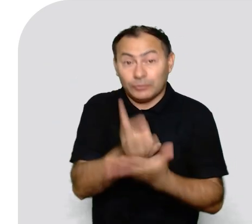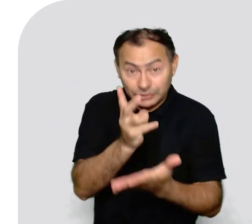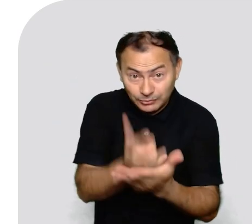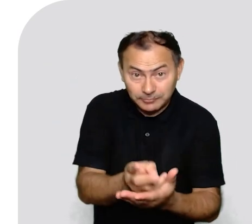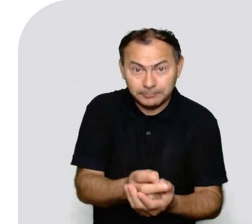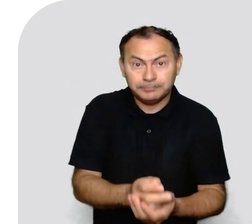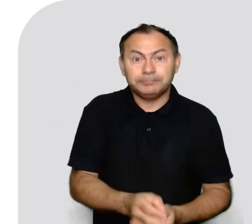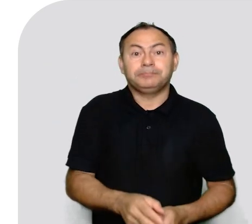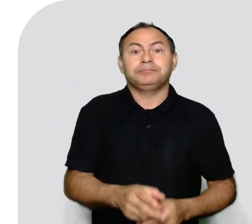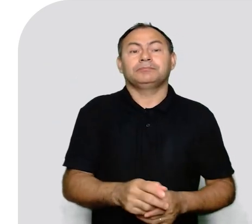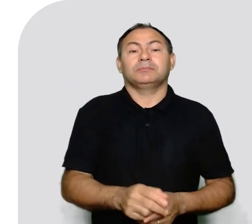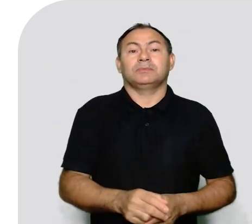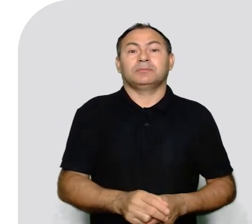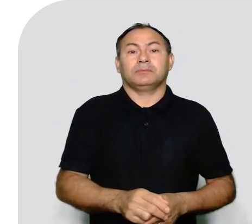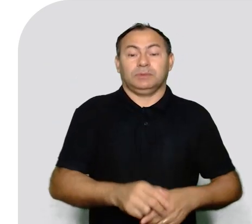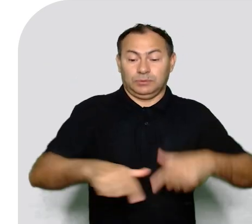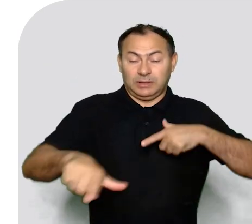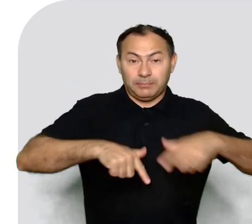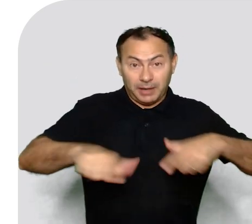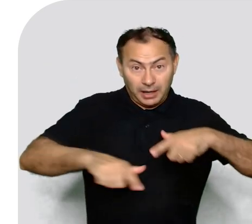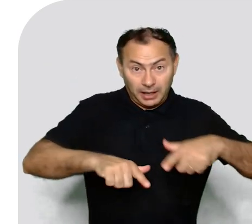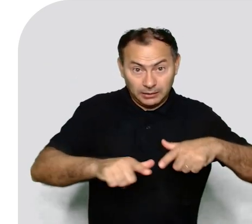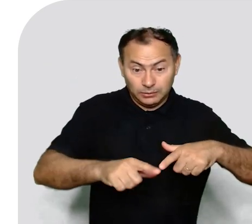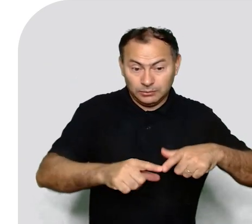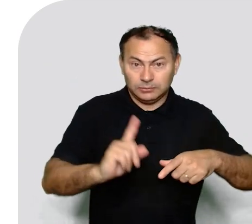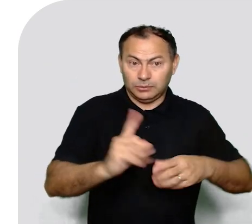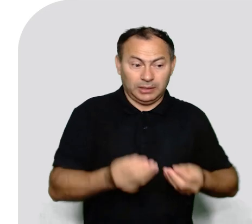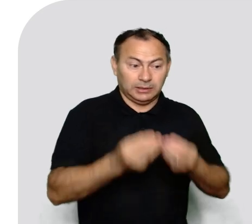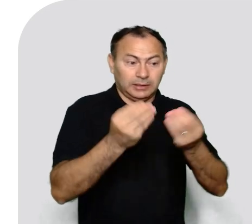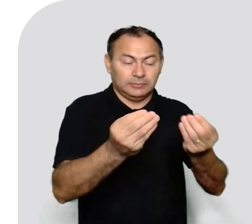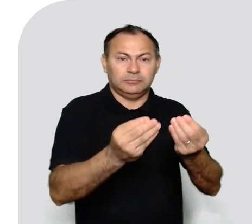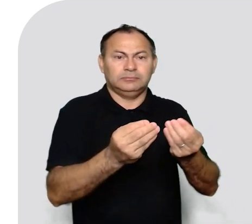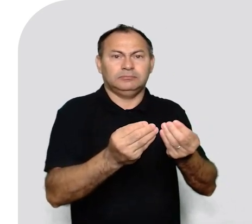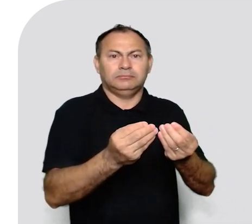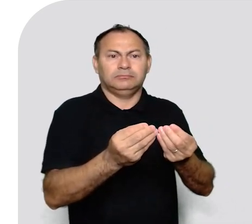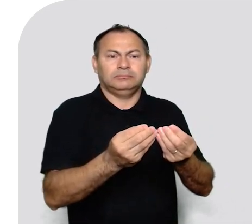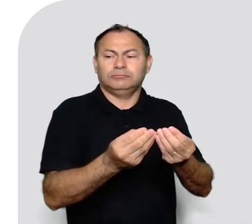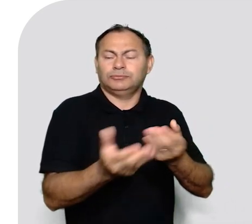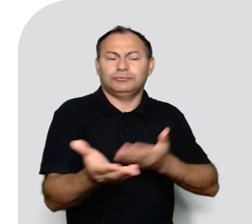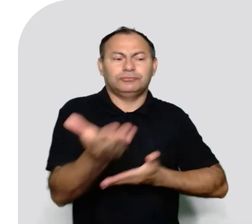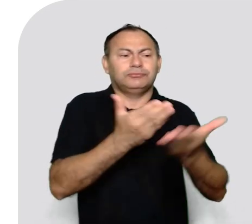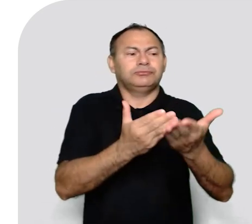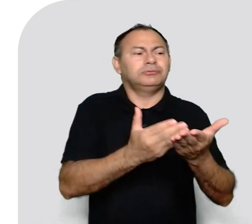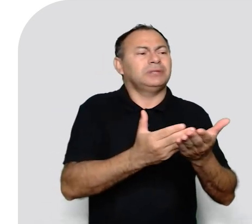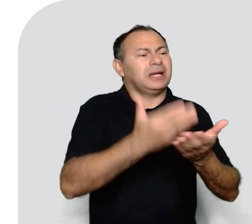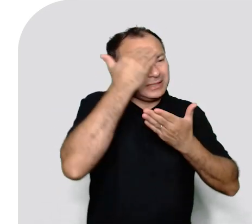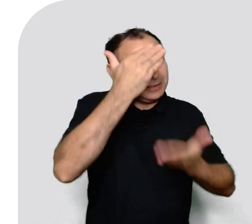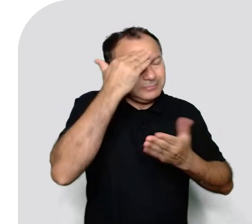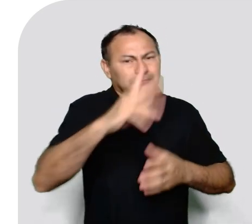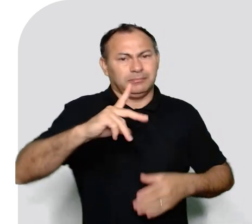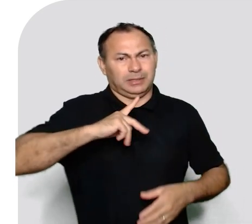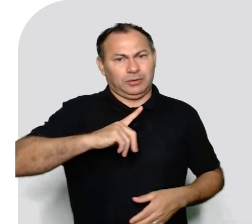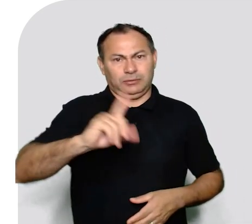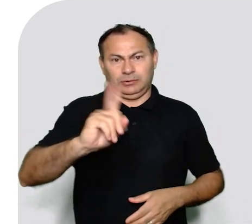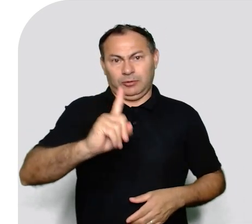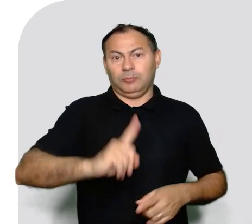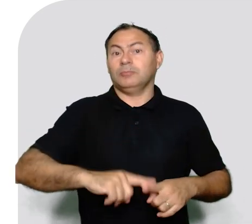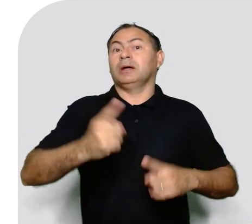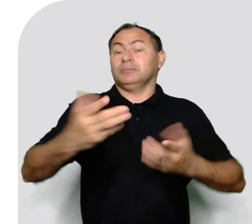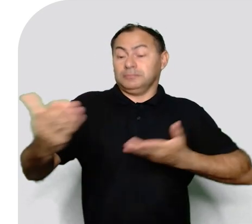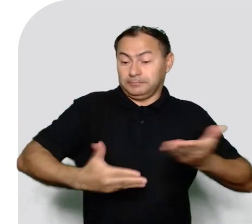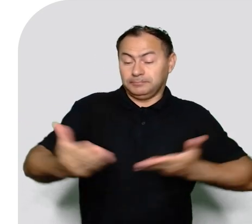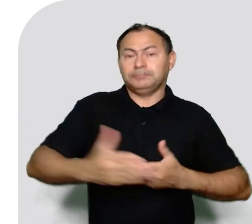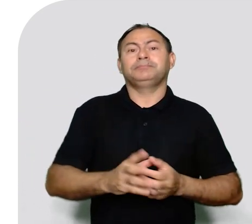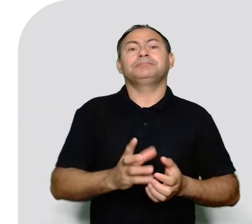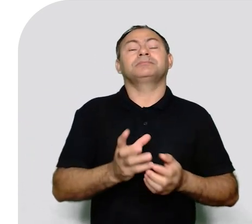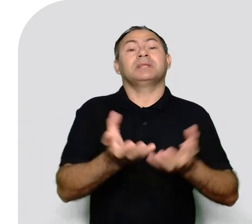Rino: o ministério não é dado por uma gratificação pessoal, mas pelo